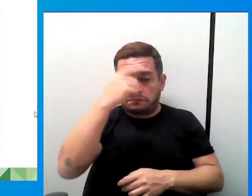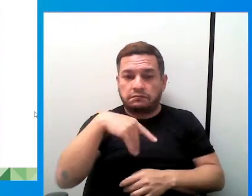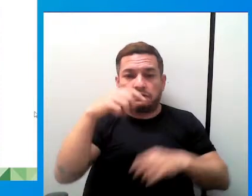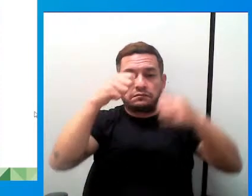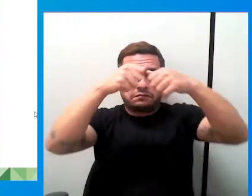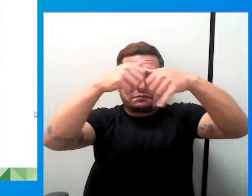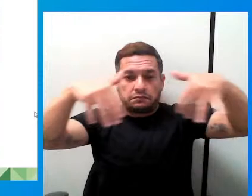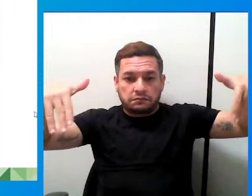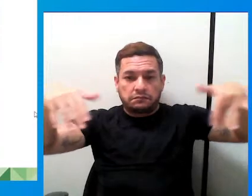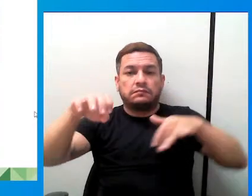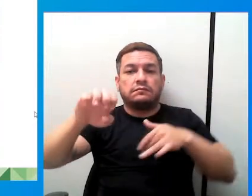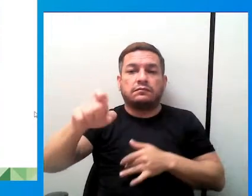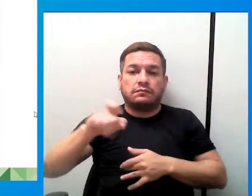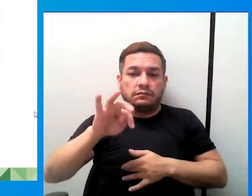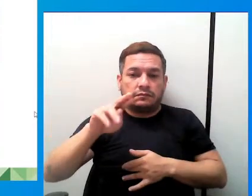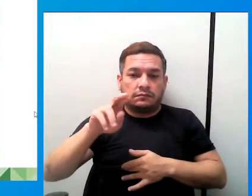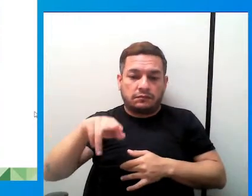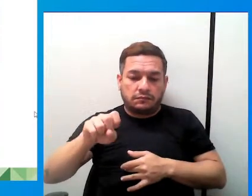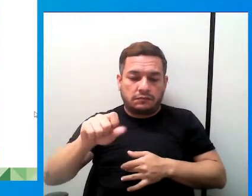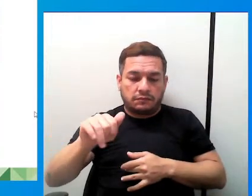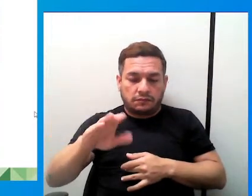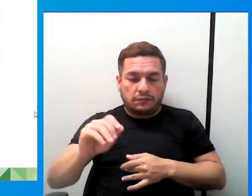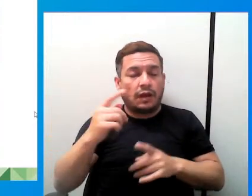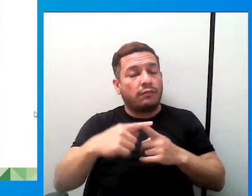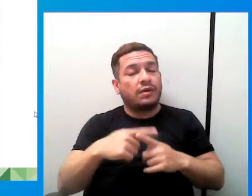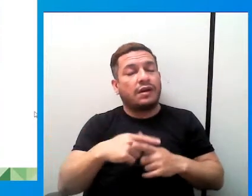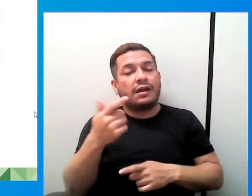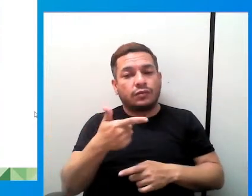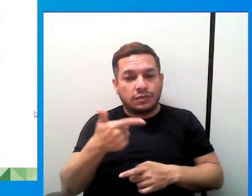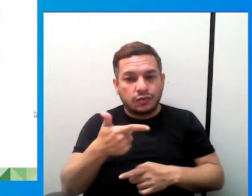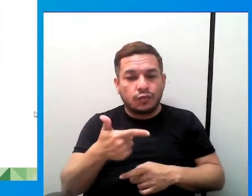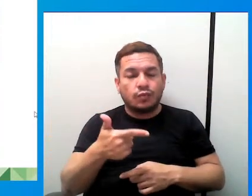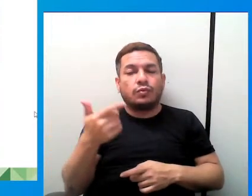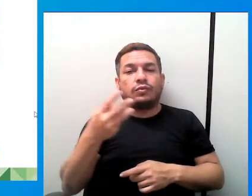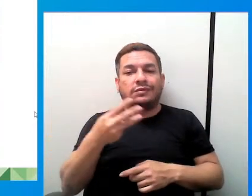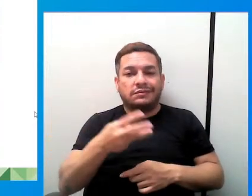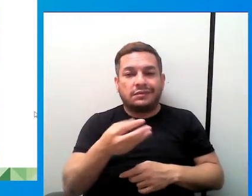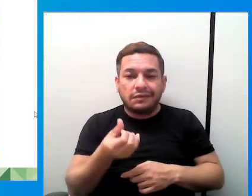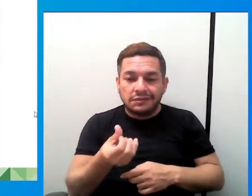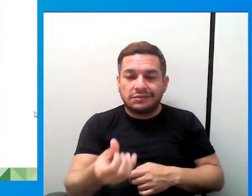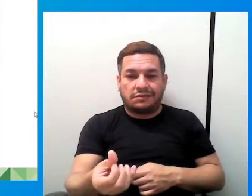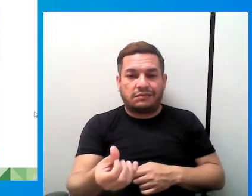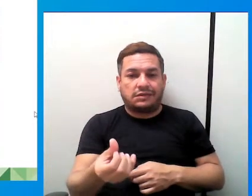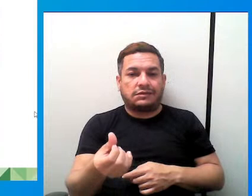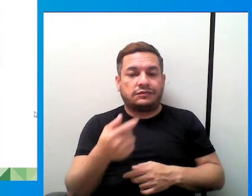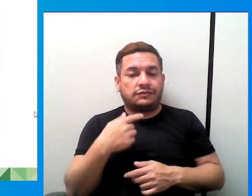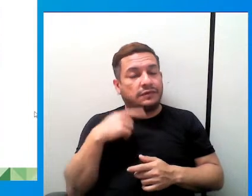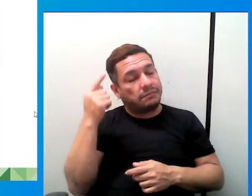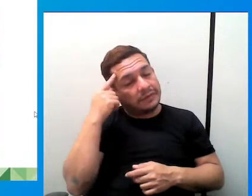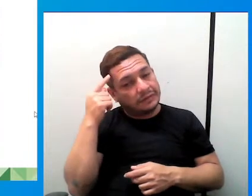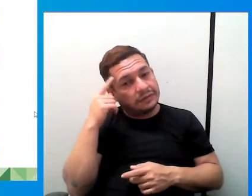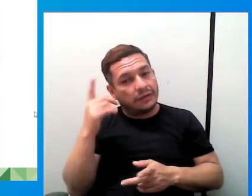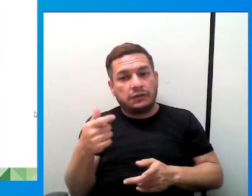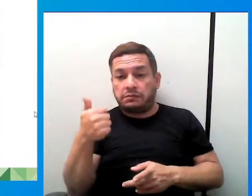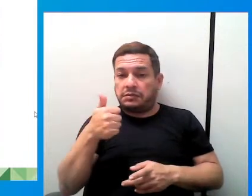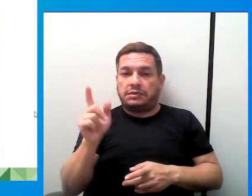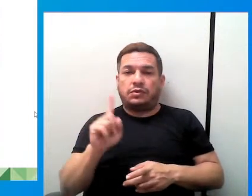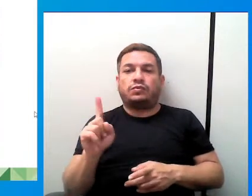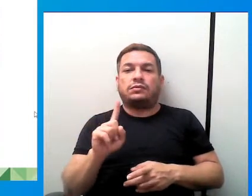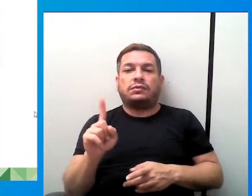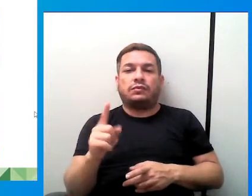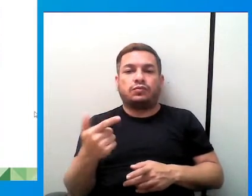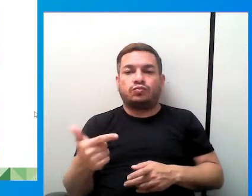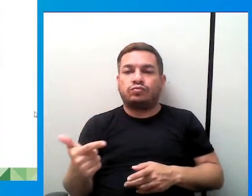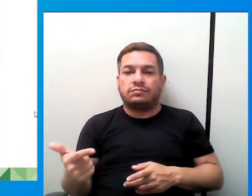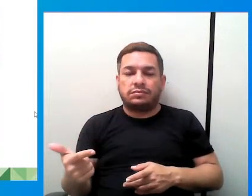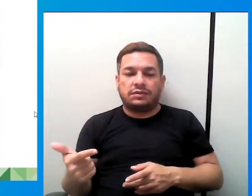a opção do NDE foi de estabelecer a partir do segundo, do terceiro semestre. Então, acaba que varia. Percebam que